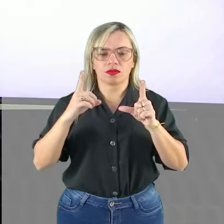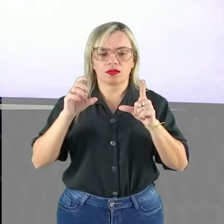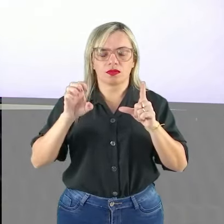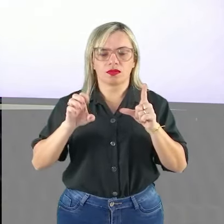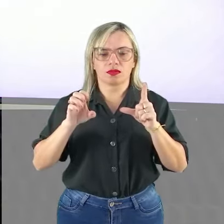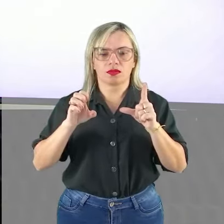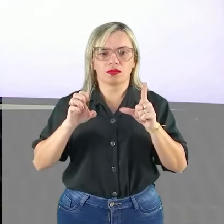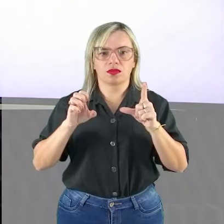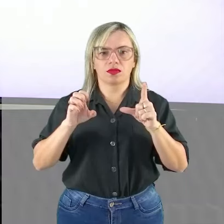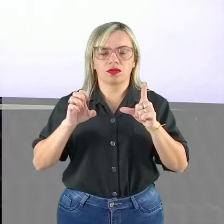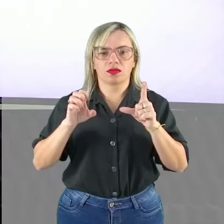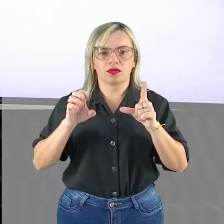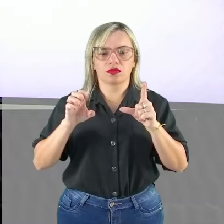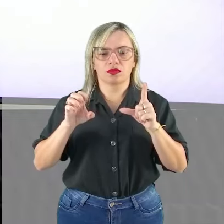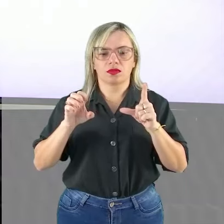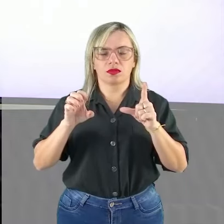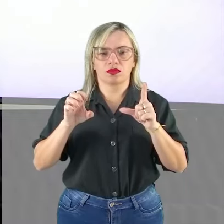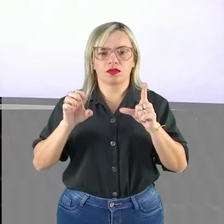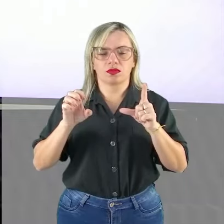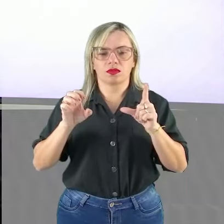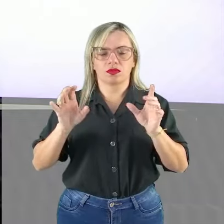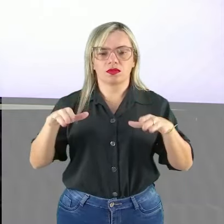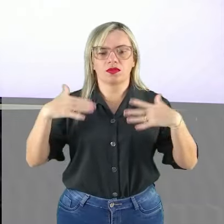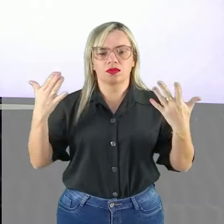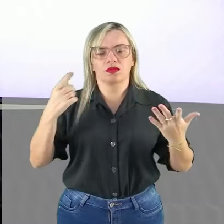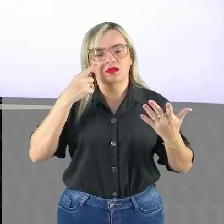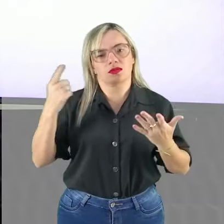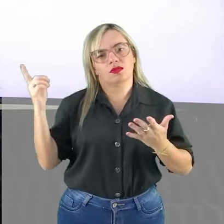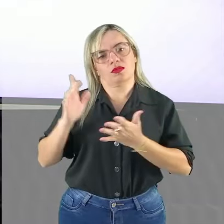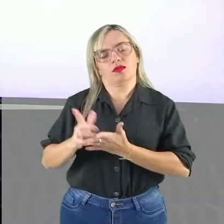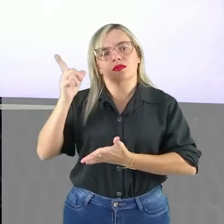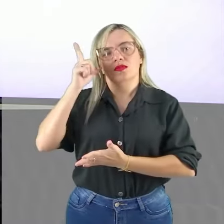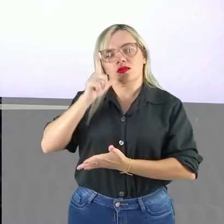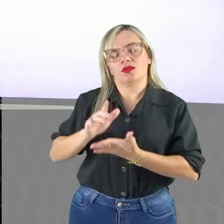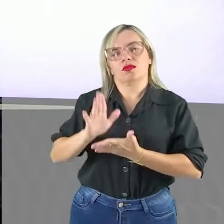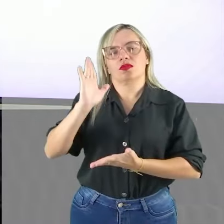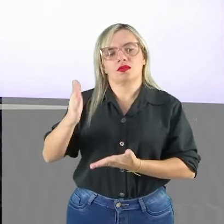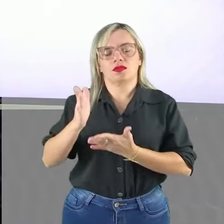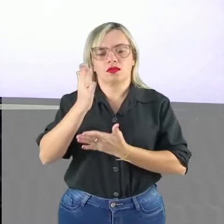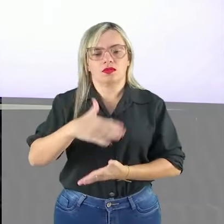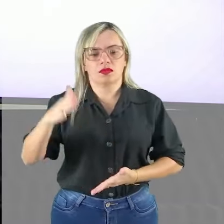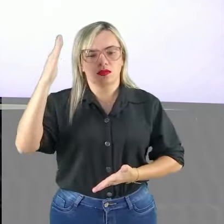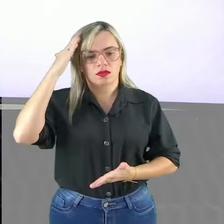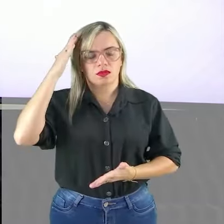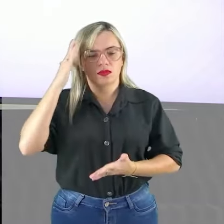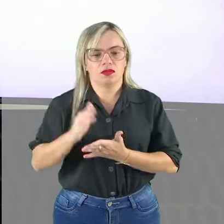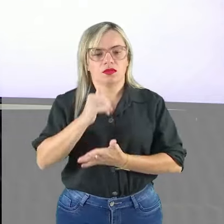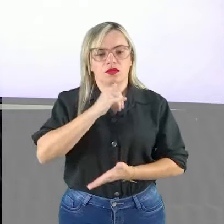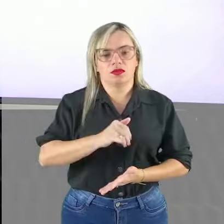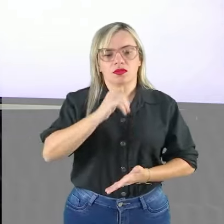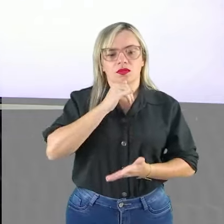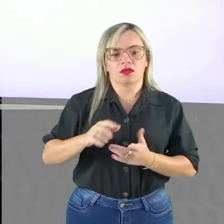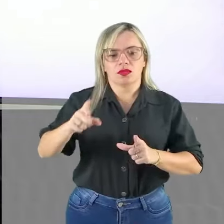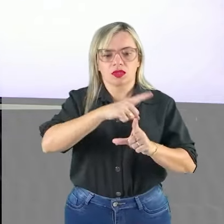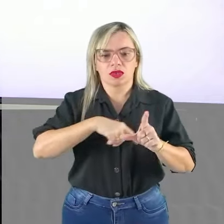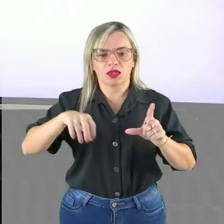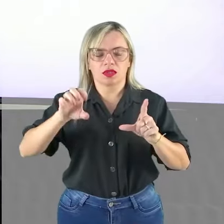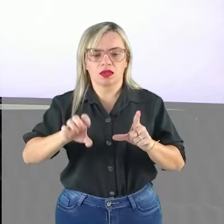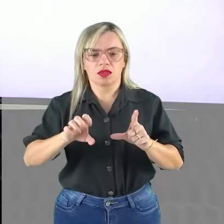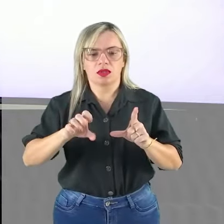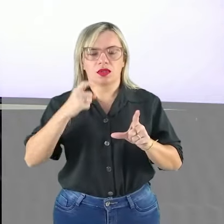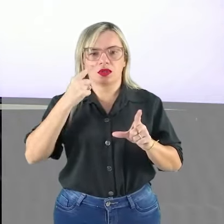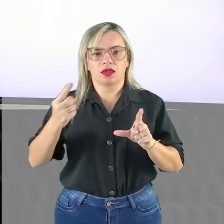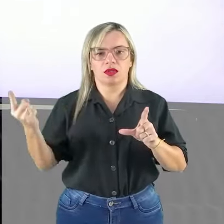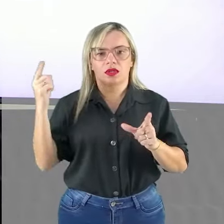ou letra e censura musical então aqui a gente consegue já entender por exemplo esta letra e como